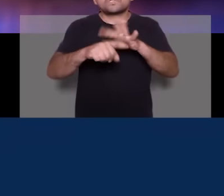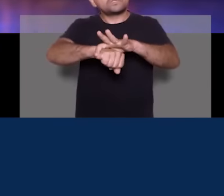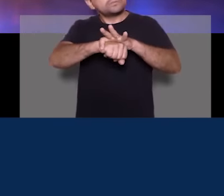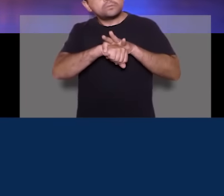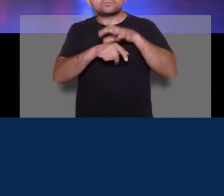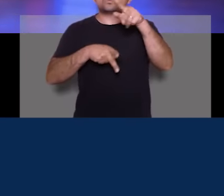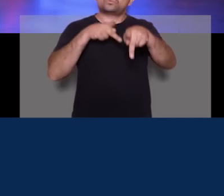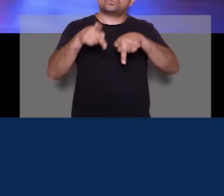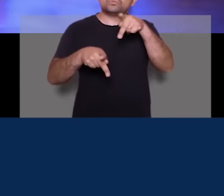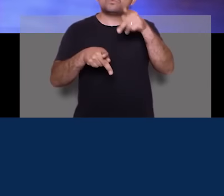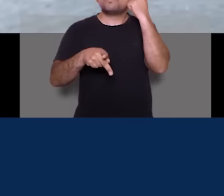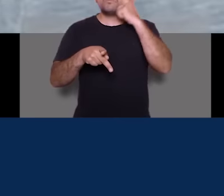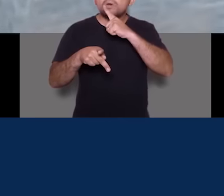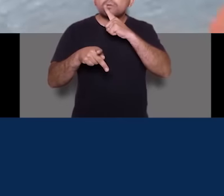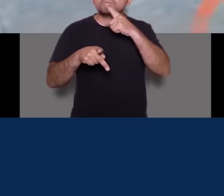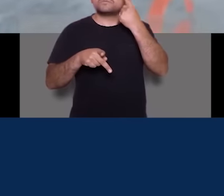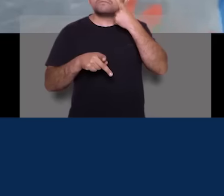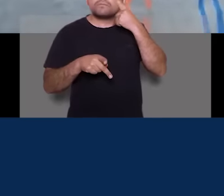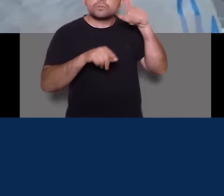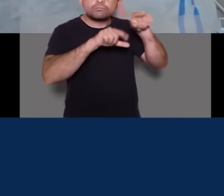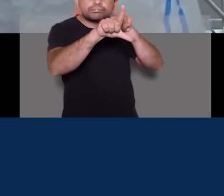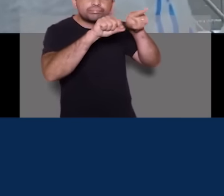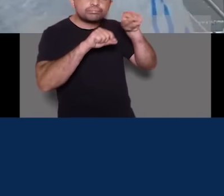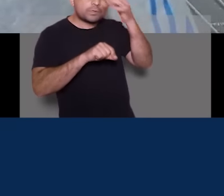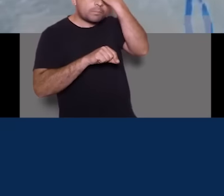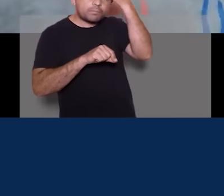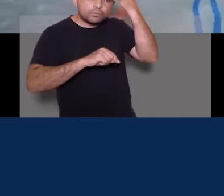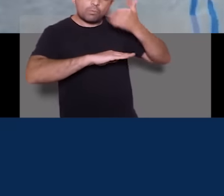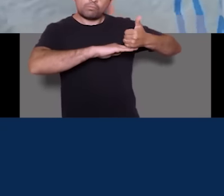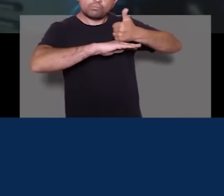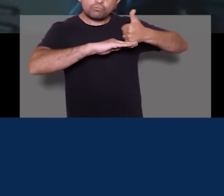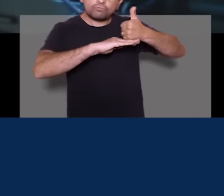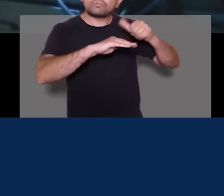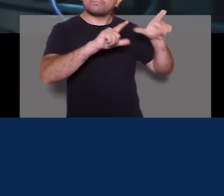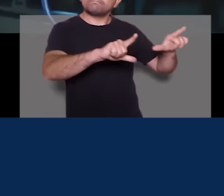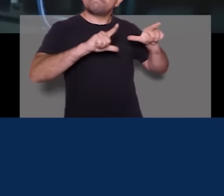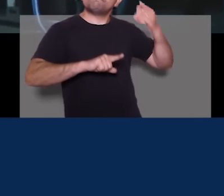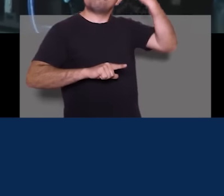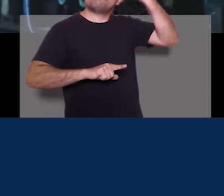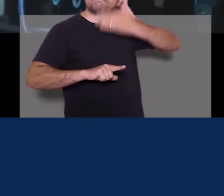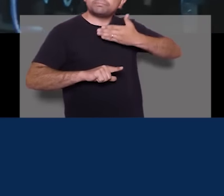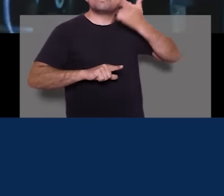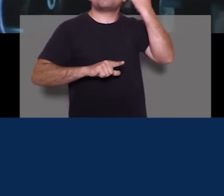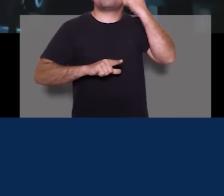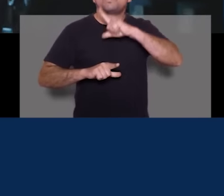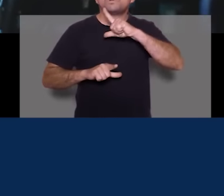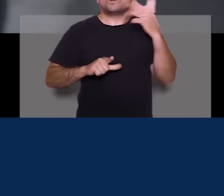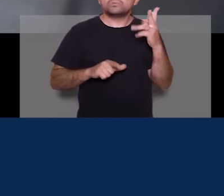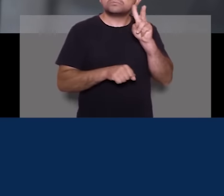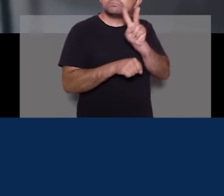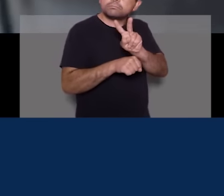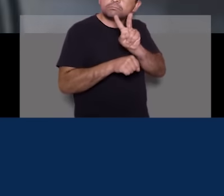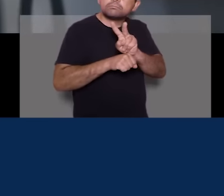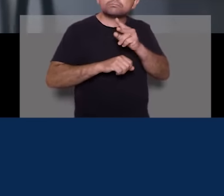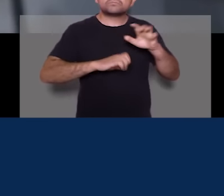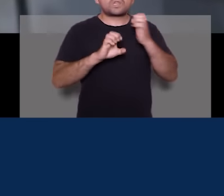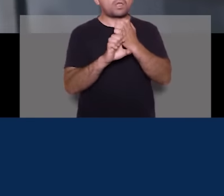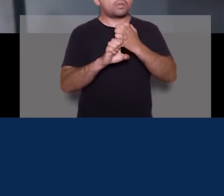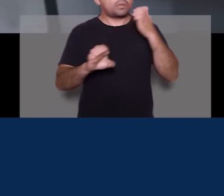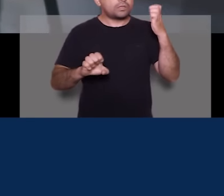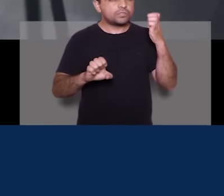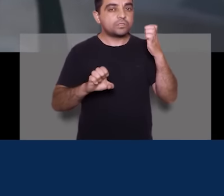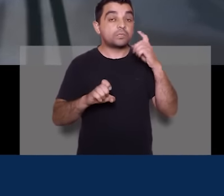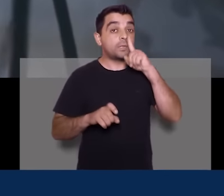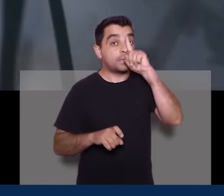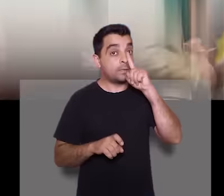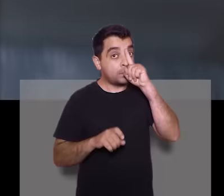colaborar com a segurança da população, conferindo a presença de profissionais habilitados em atividades que envolvam a engenharia e que possam trazer riscos